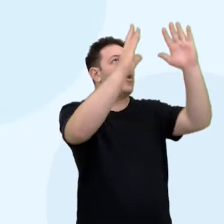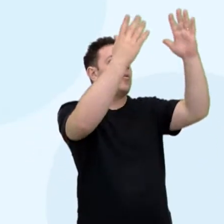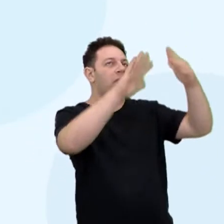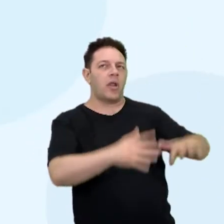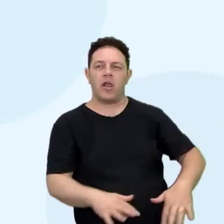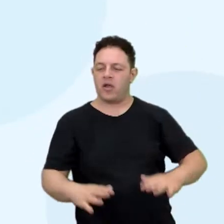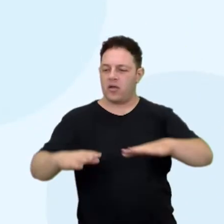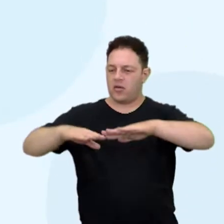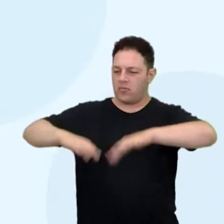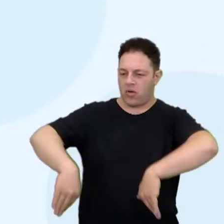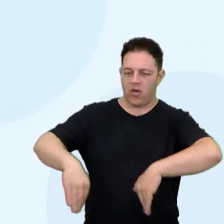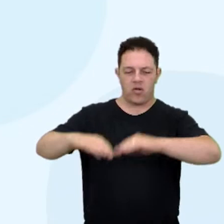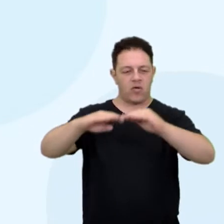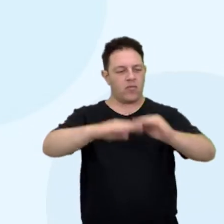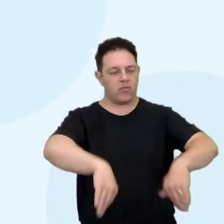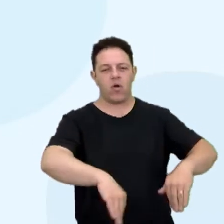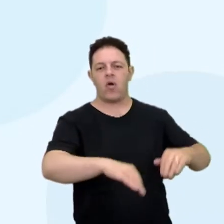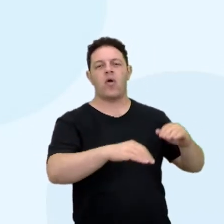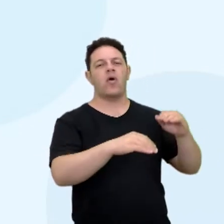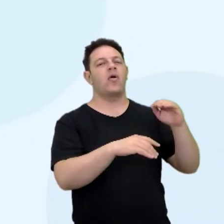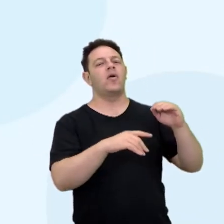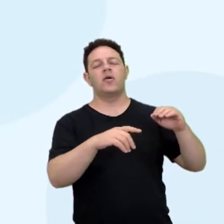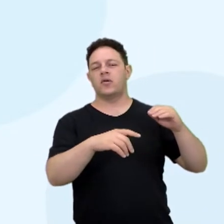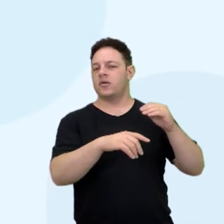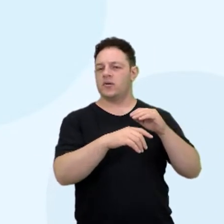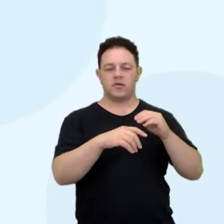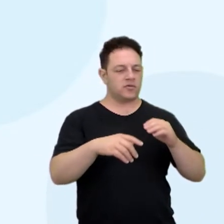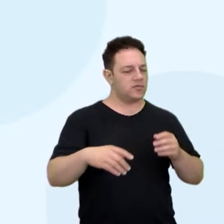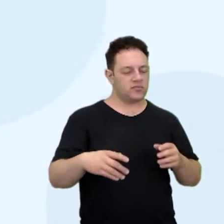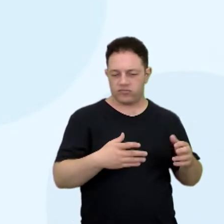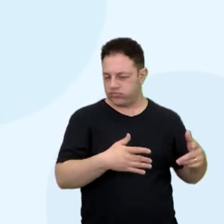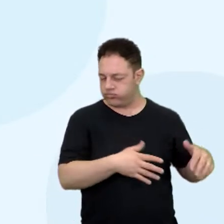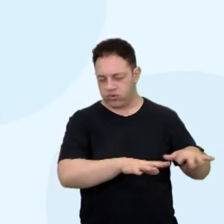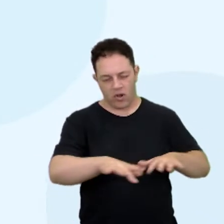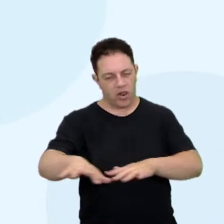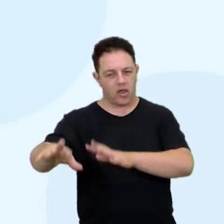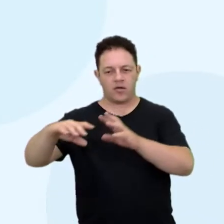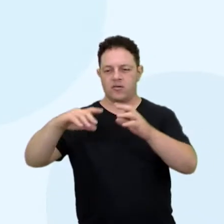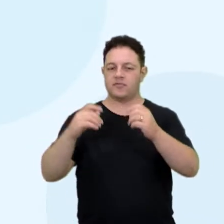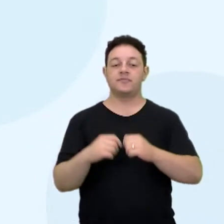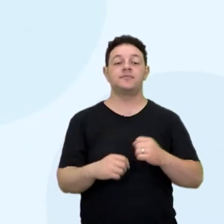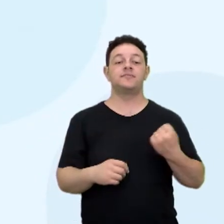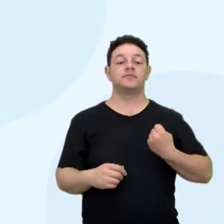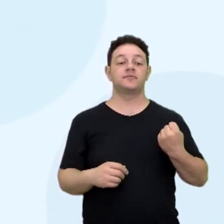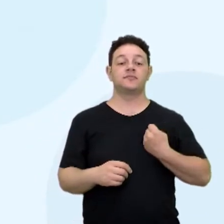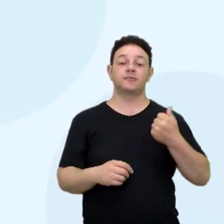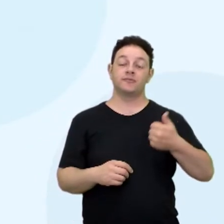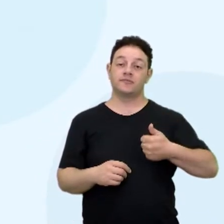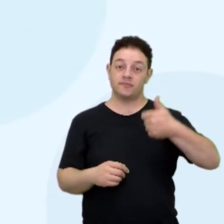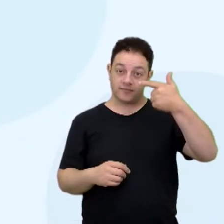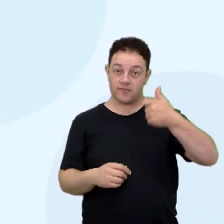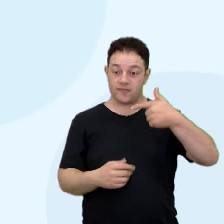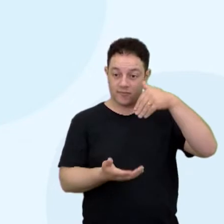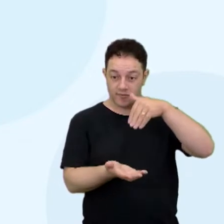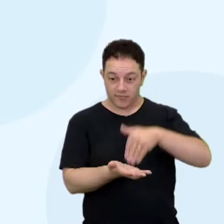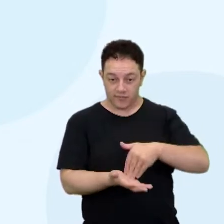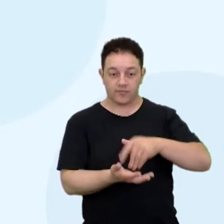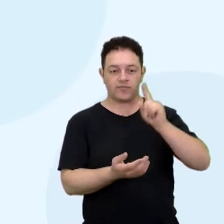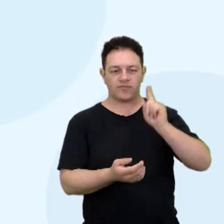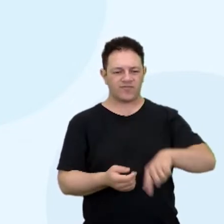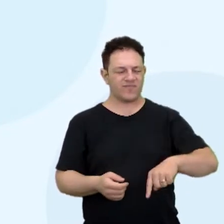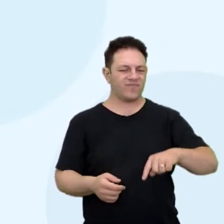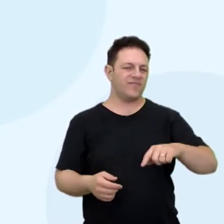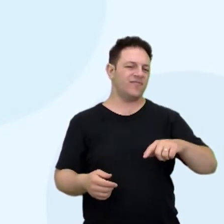cai pontes, diques, barragens, redes de canalização. E o 12 aí, que é o considerado o último,